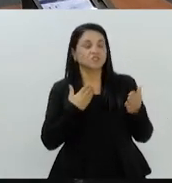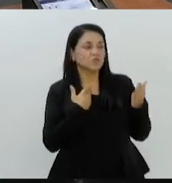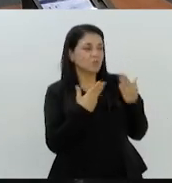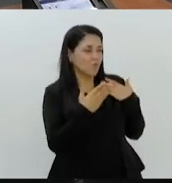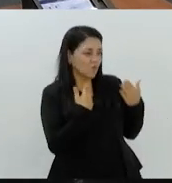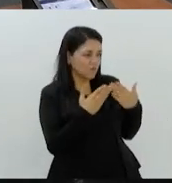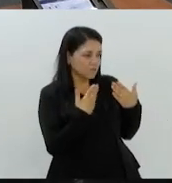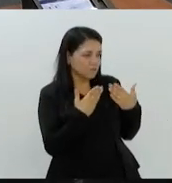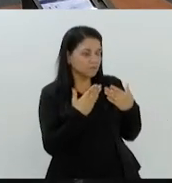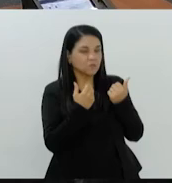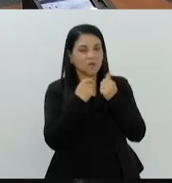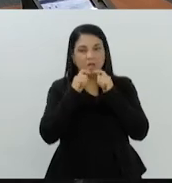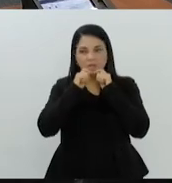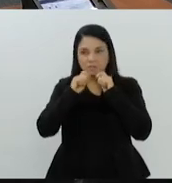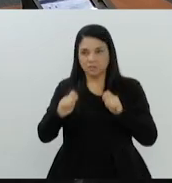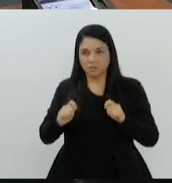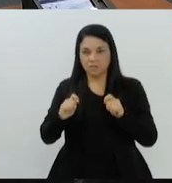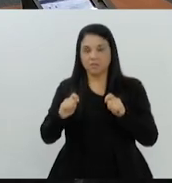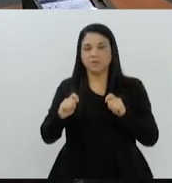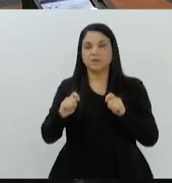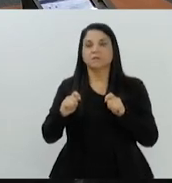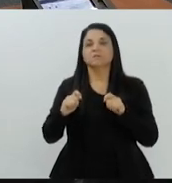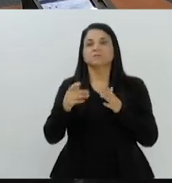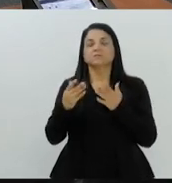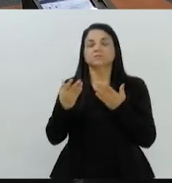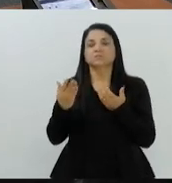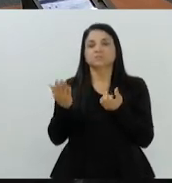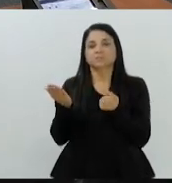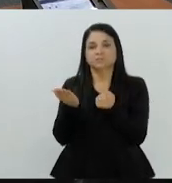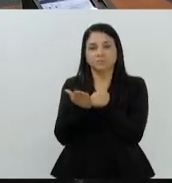a assessoria do deputado Samuel Malafaia,